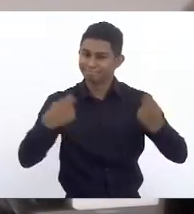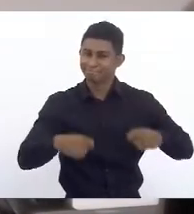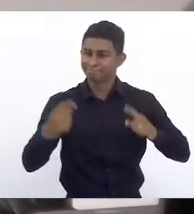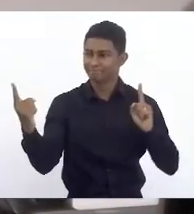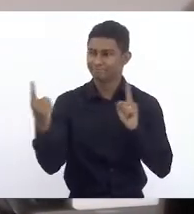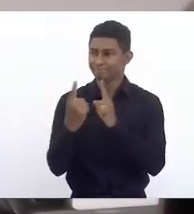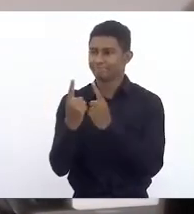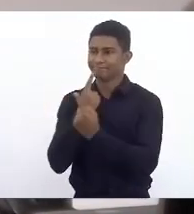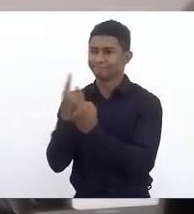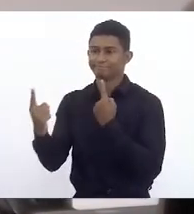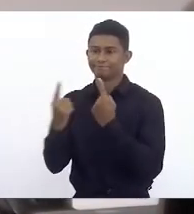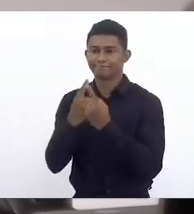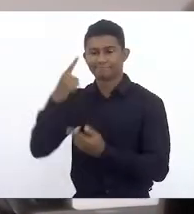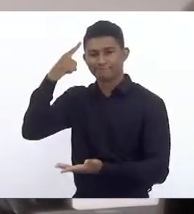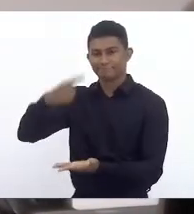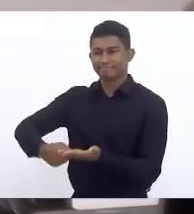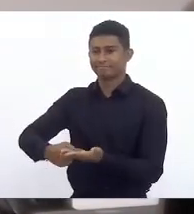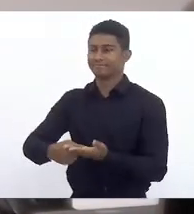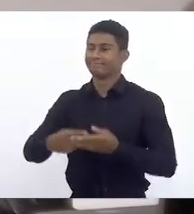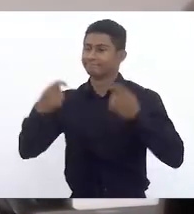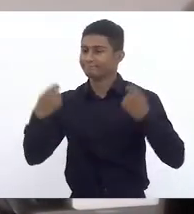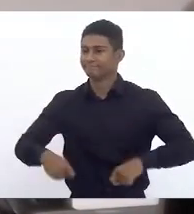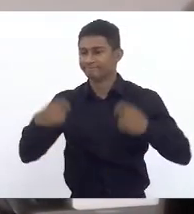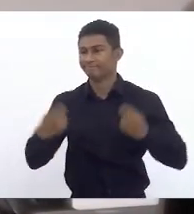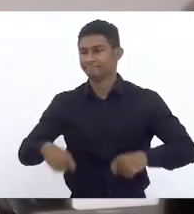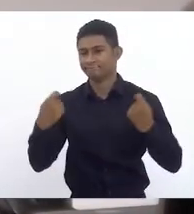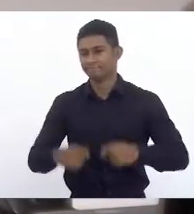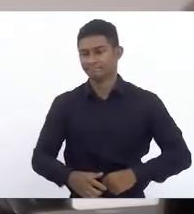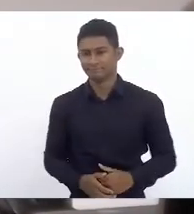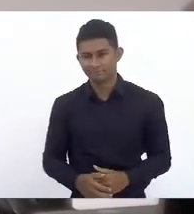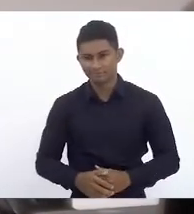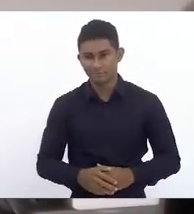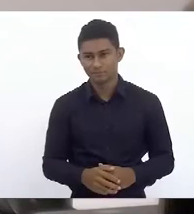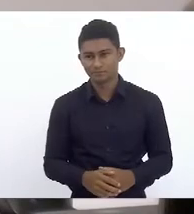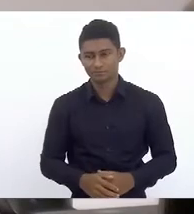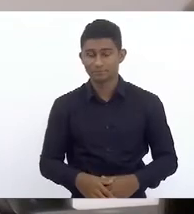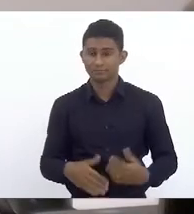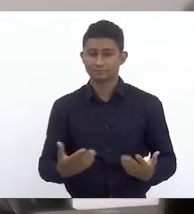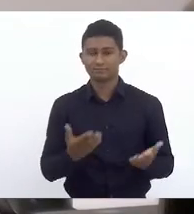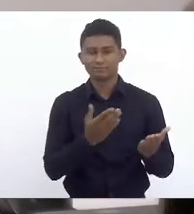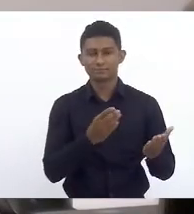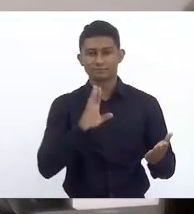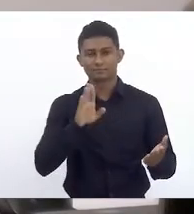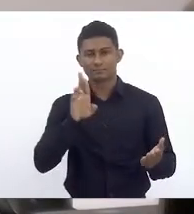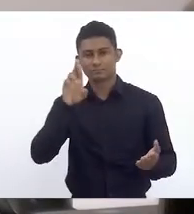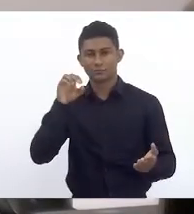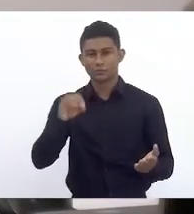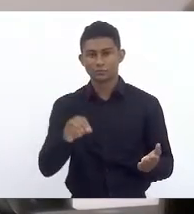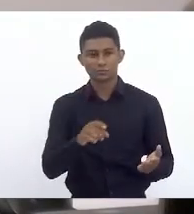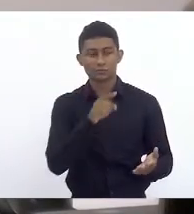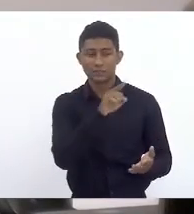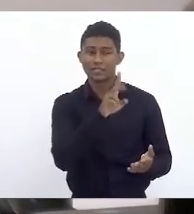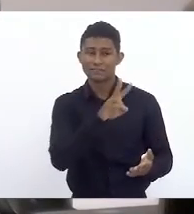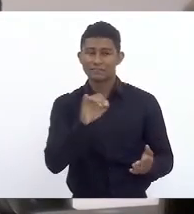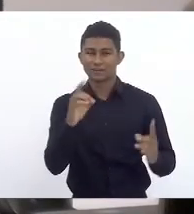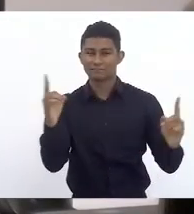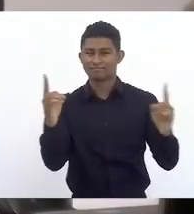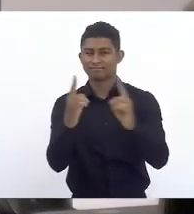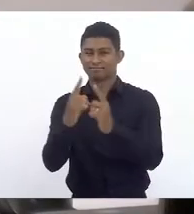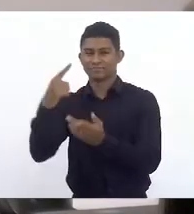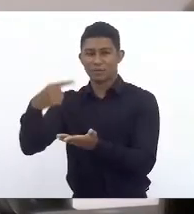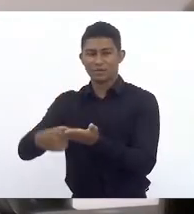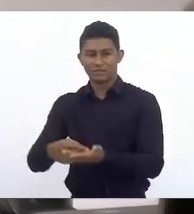Mas tem que combinar com o diabo. E aí o nosso Bruno faz essa combinação, que é fácil, né,